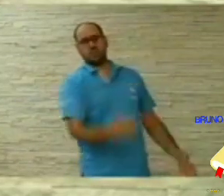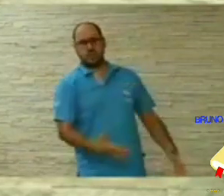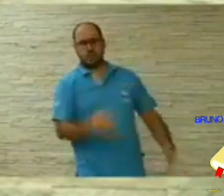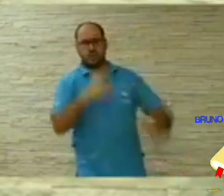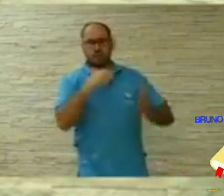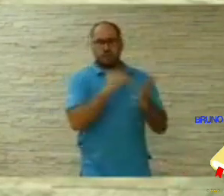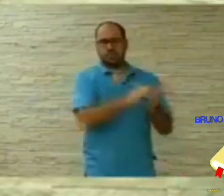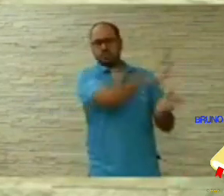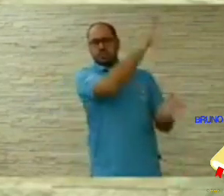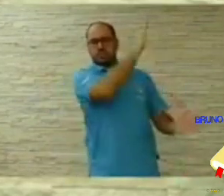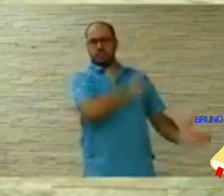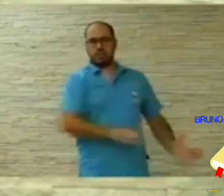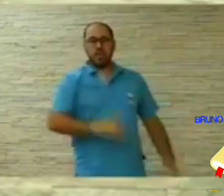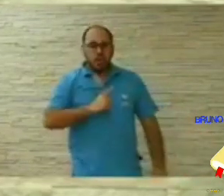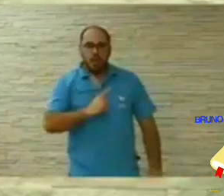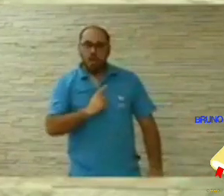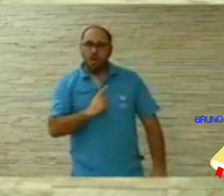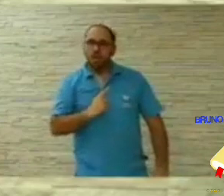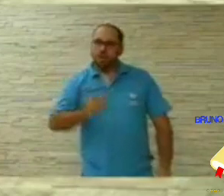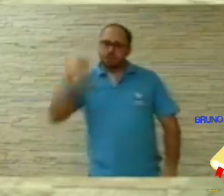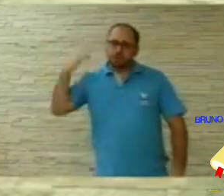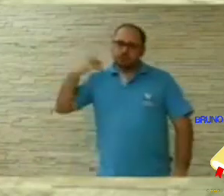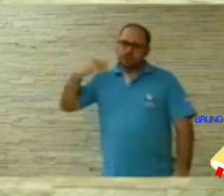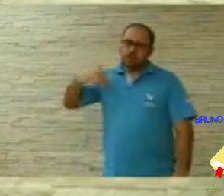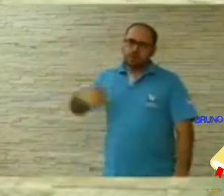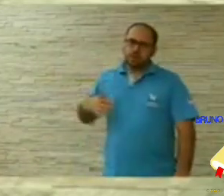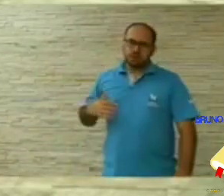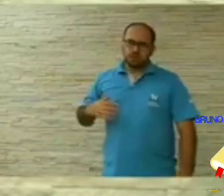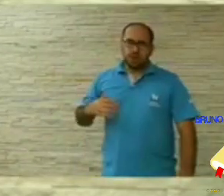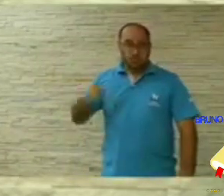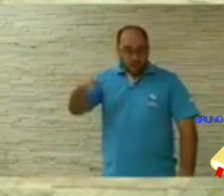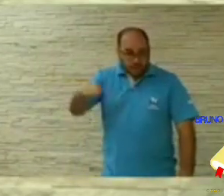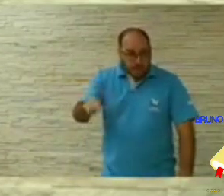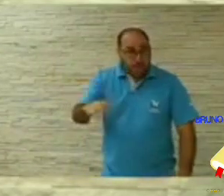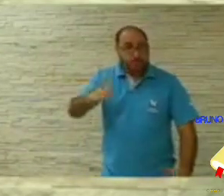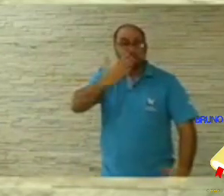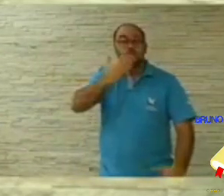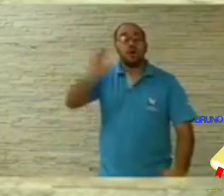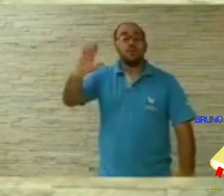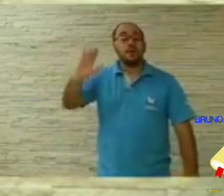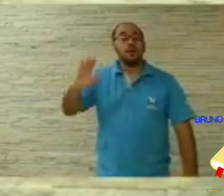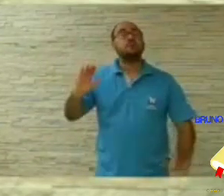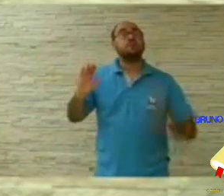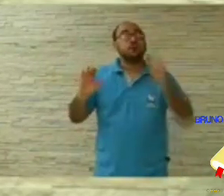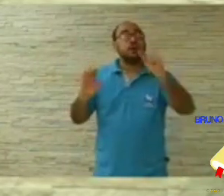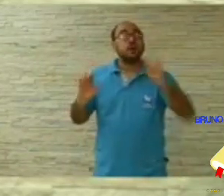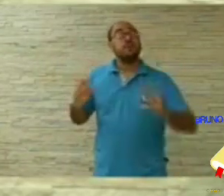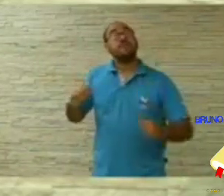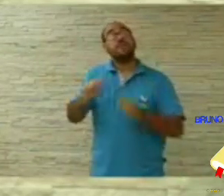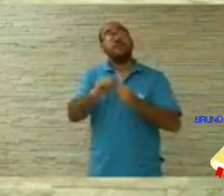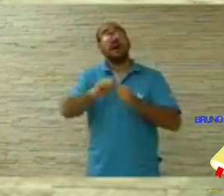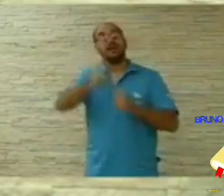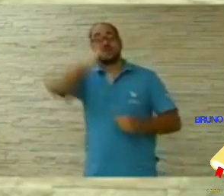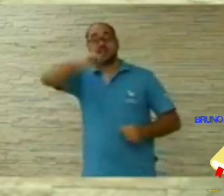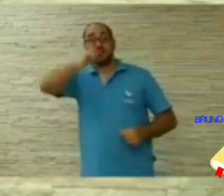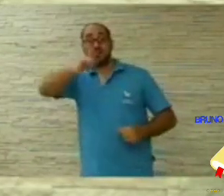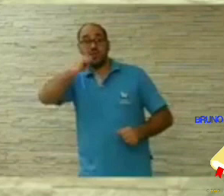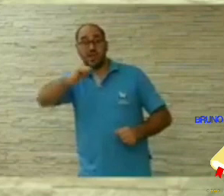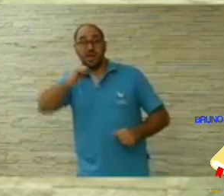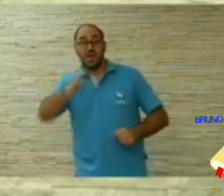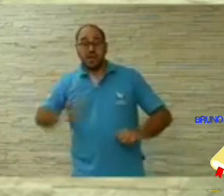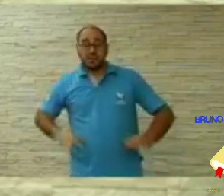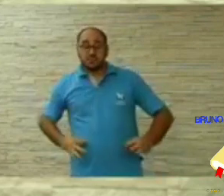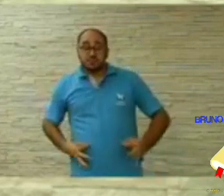era uma mulher estéril. Assim era a cultura da época. Mas aqui a promessa é que Deus faz a mulher estéril com que ela viva em